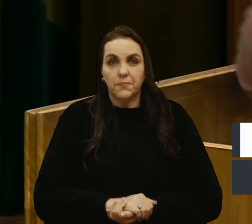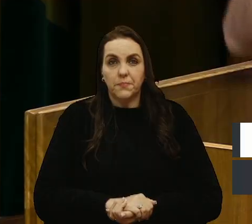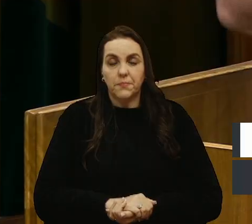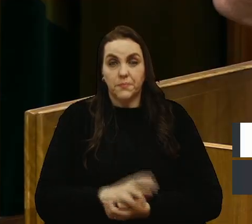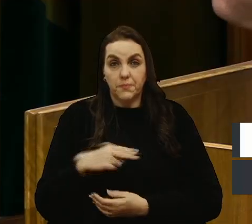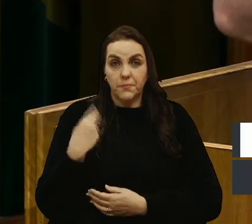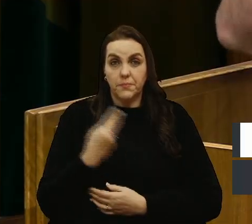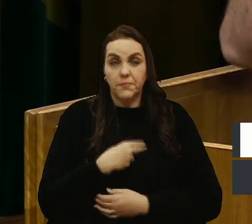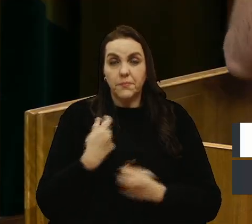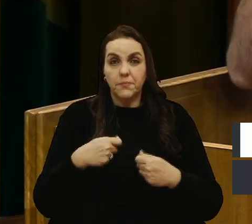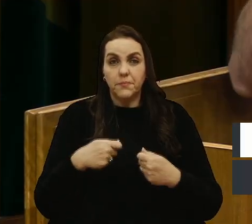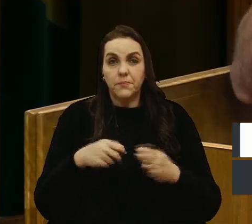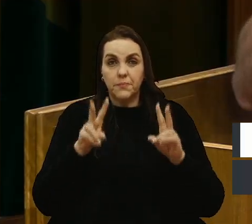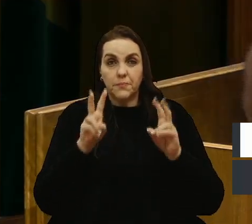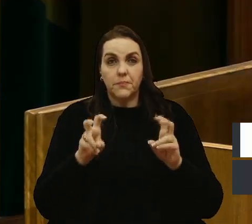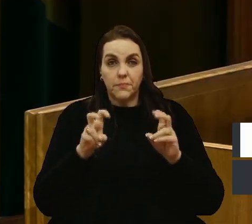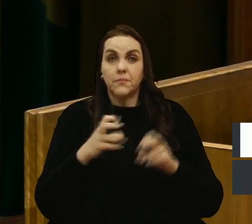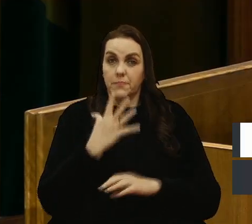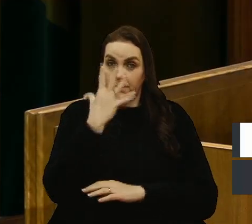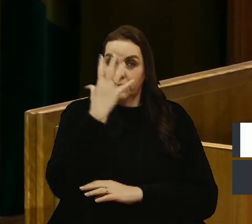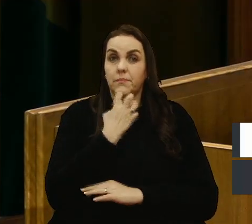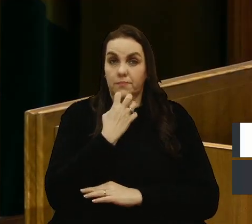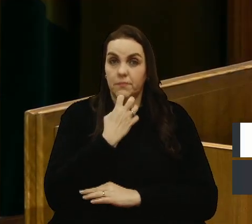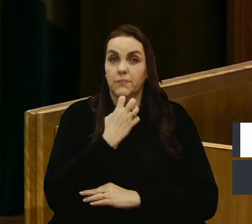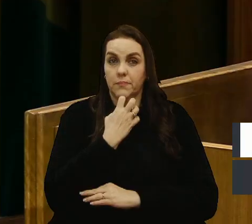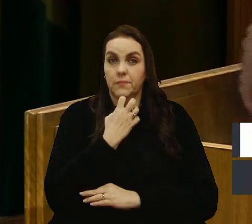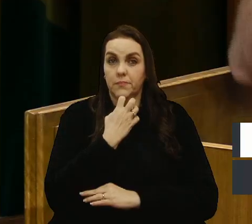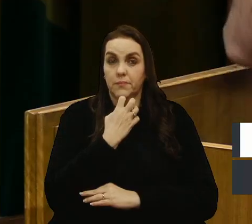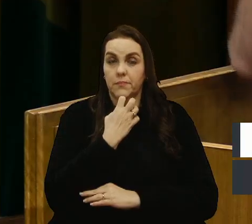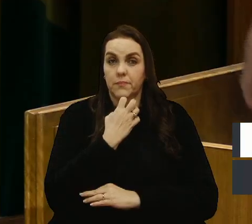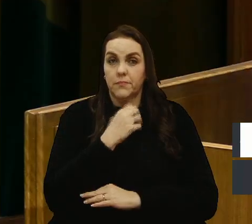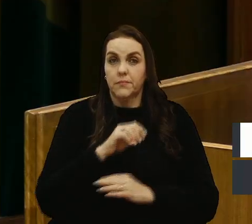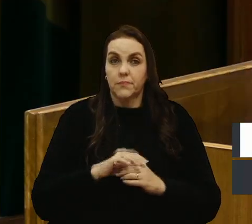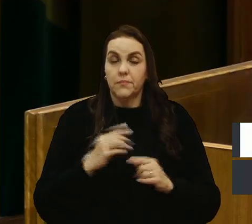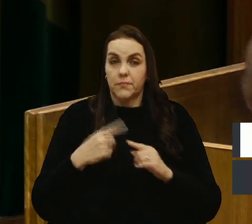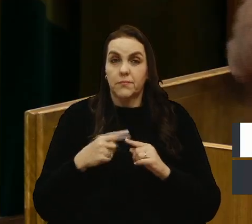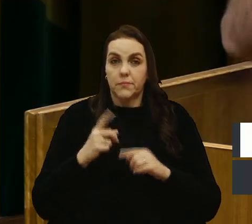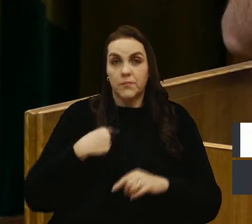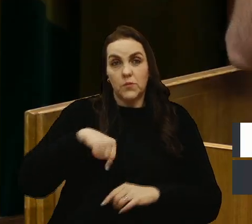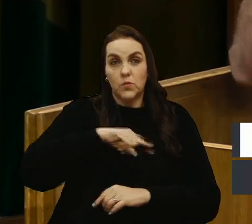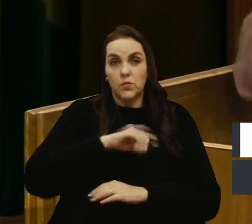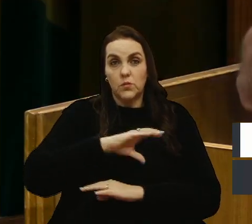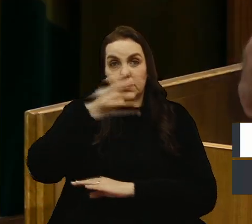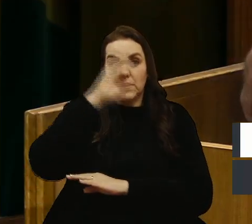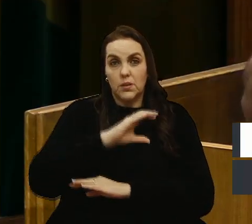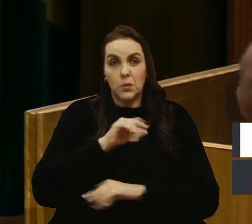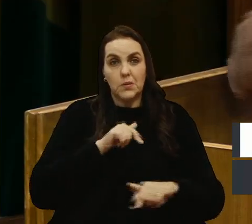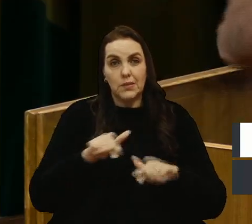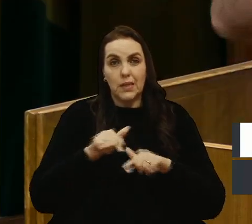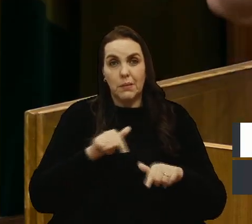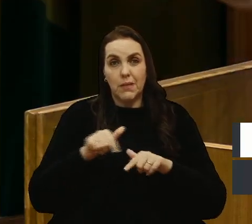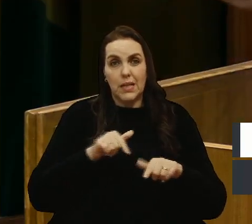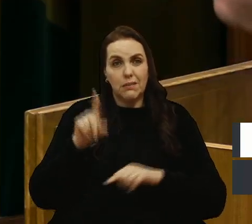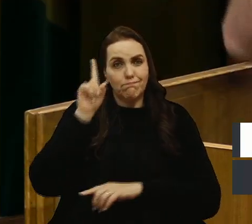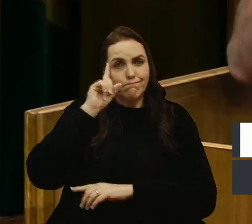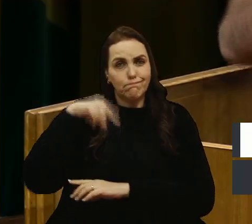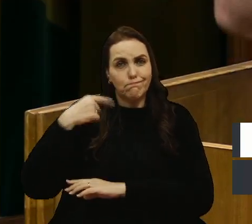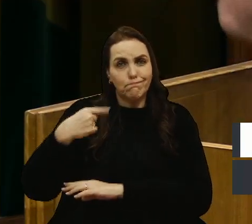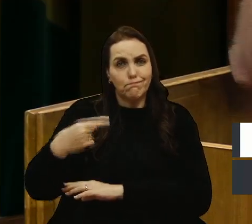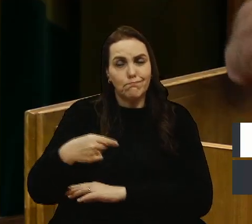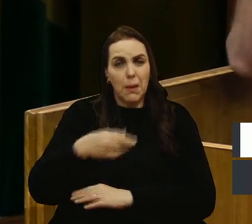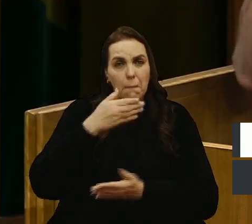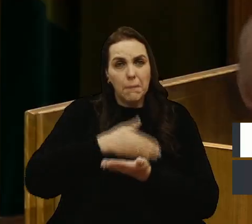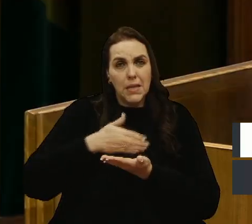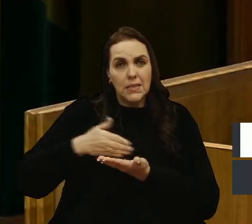Nós devemos tratar esse assunto com seriedade, para que os nossos cidadãos, aquele que trabalha diariamente, que parcela um celular